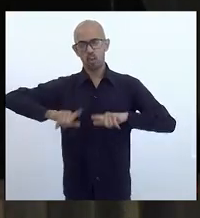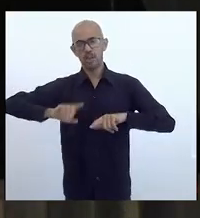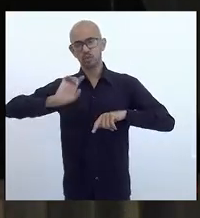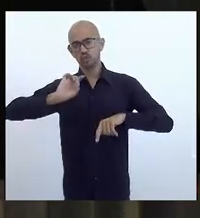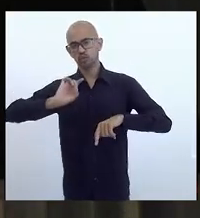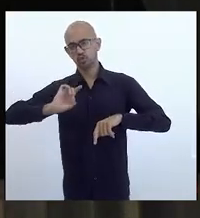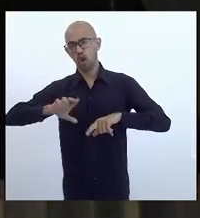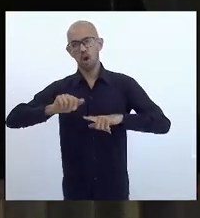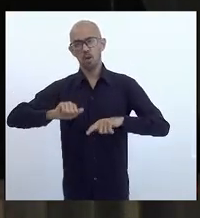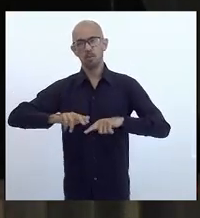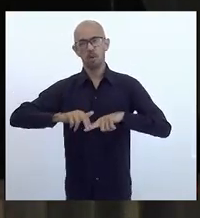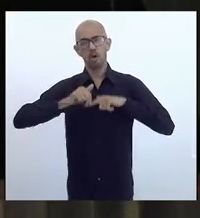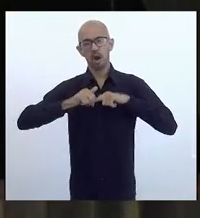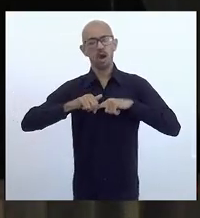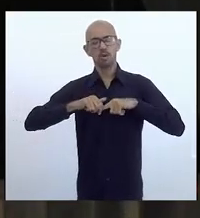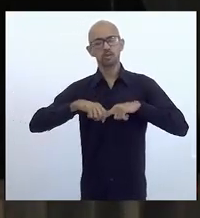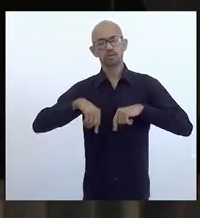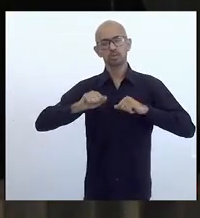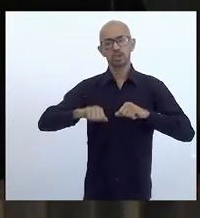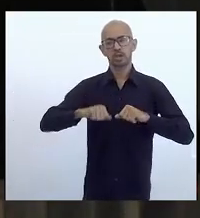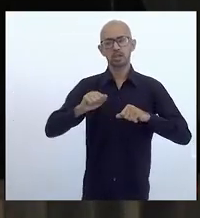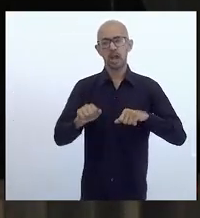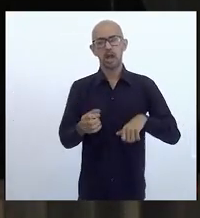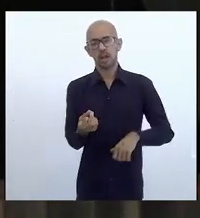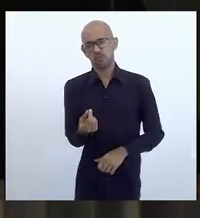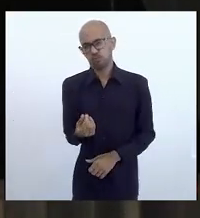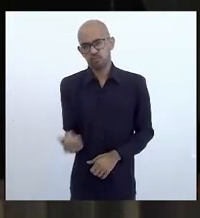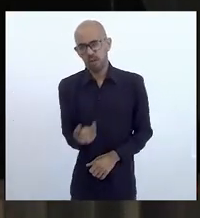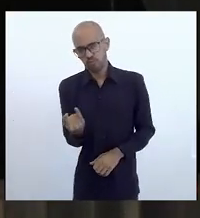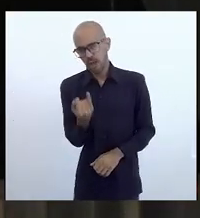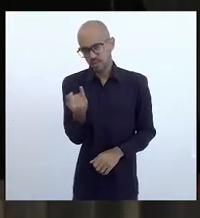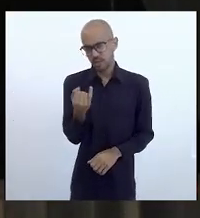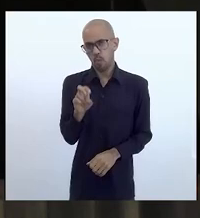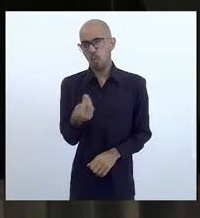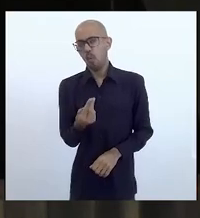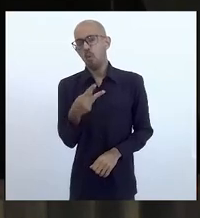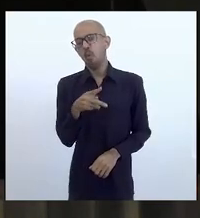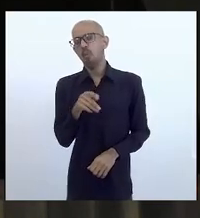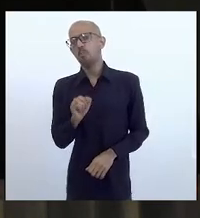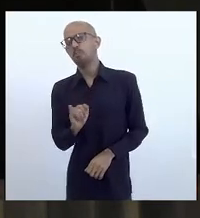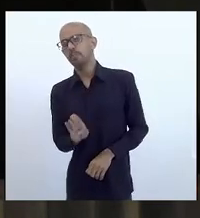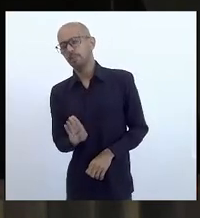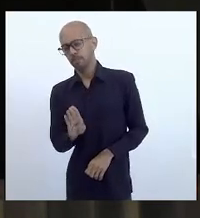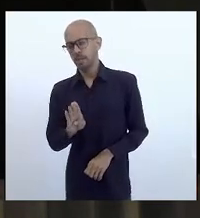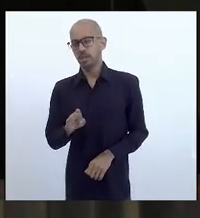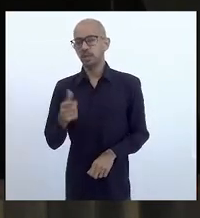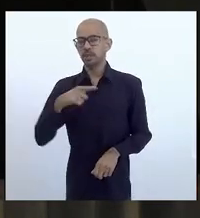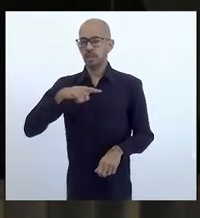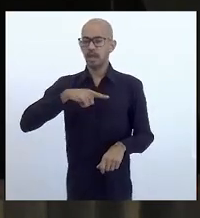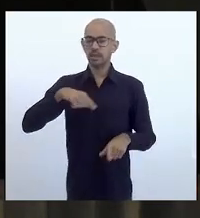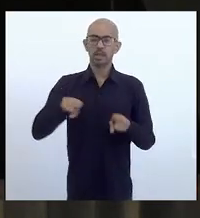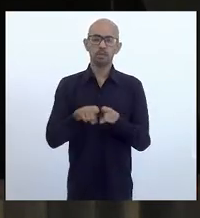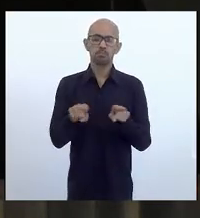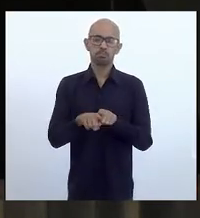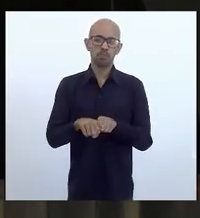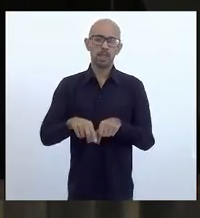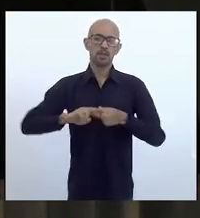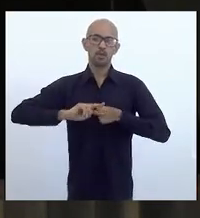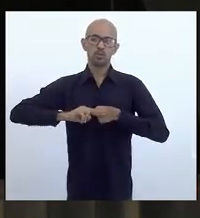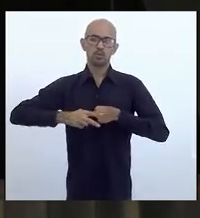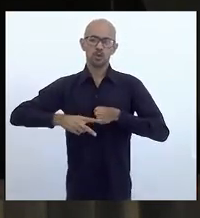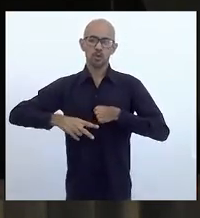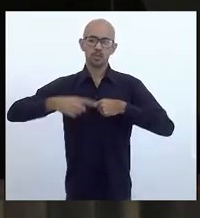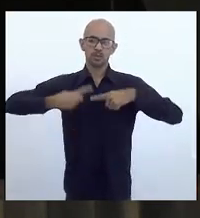análise que possa ser feita de acordo com a inflação ou com o PIB. Existem fatores políticos que interferem